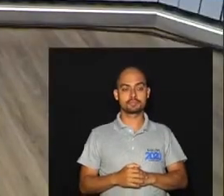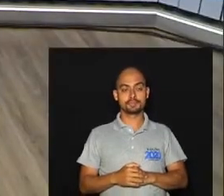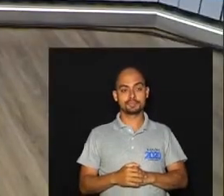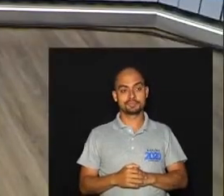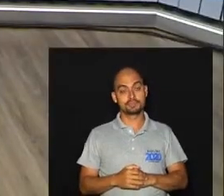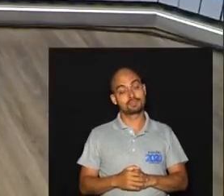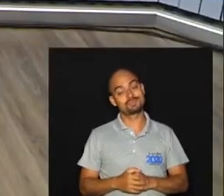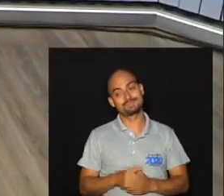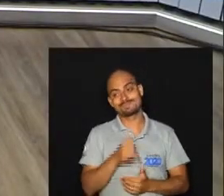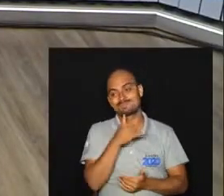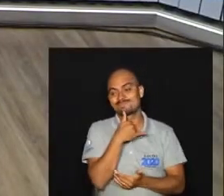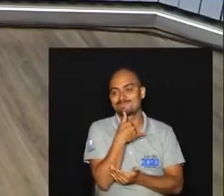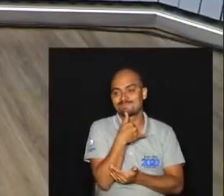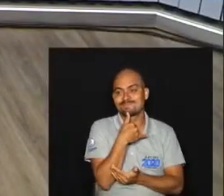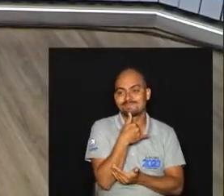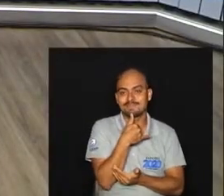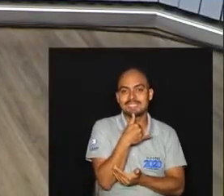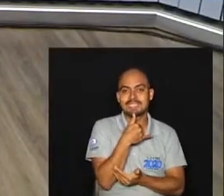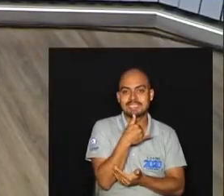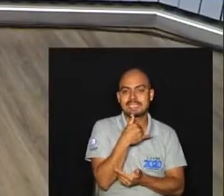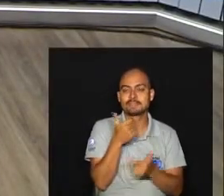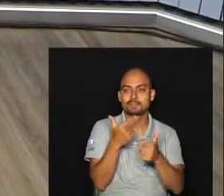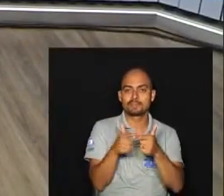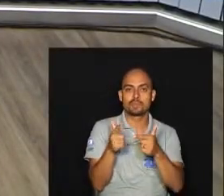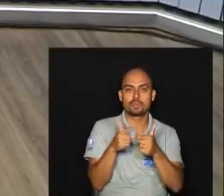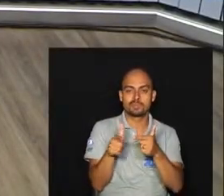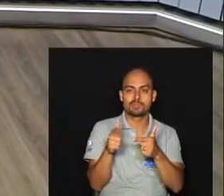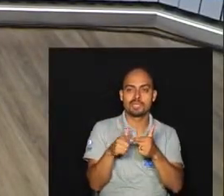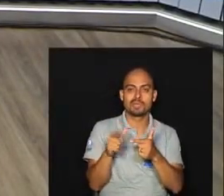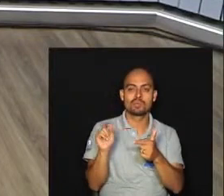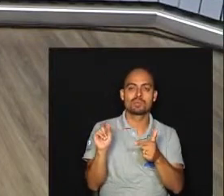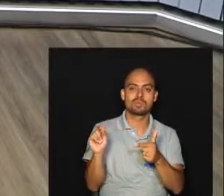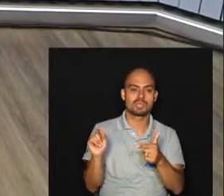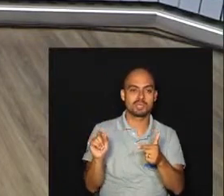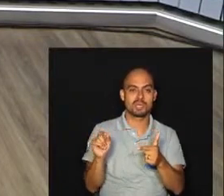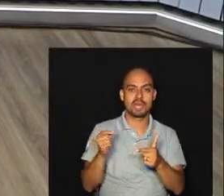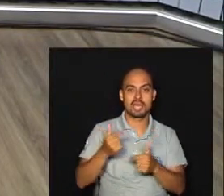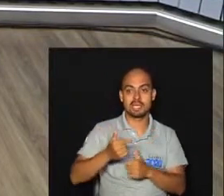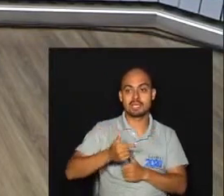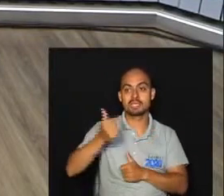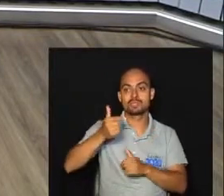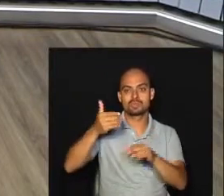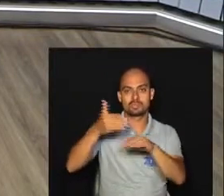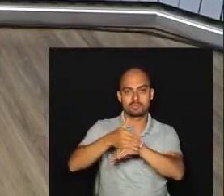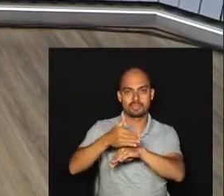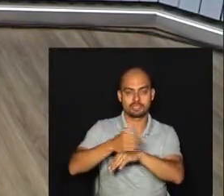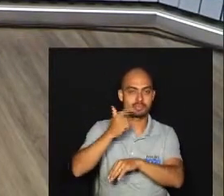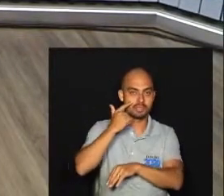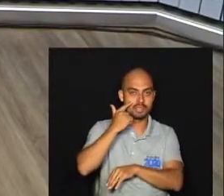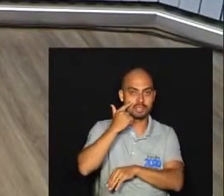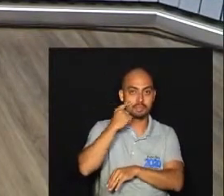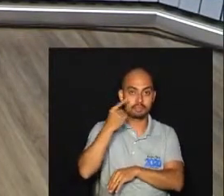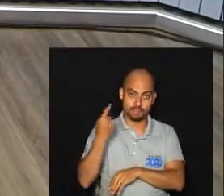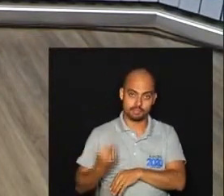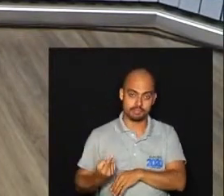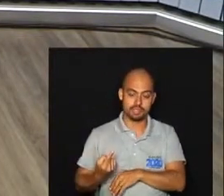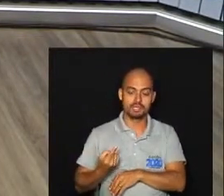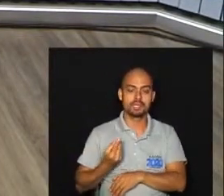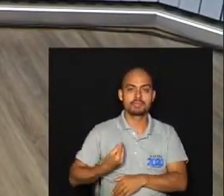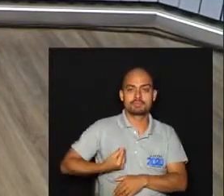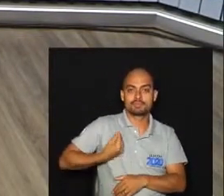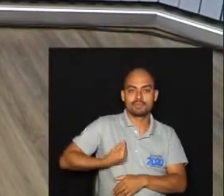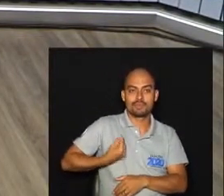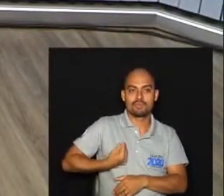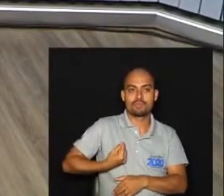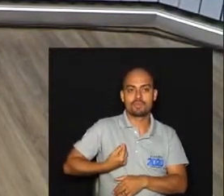É muito triste, né? Essa situação. É a segunda participação da Mina ao vivo nesta cobertura